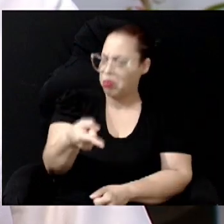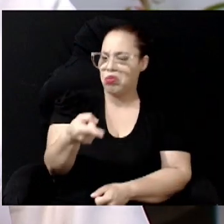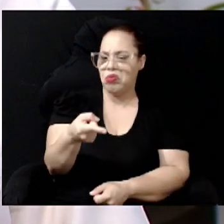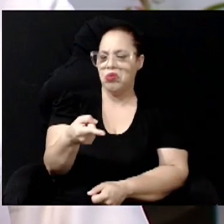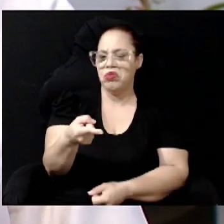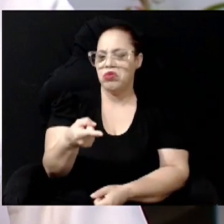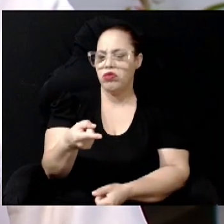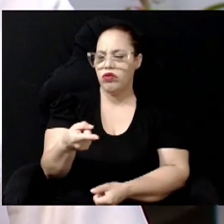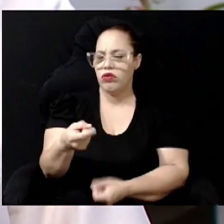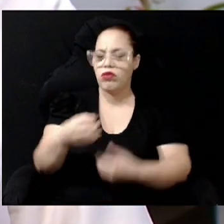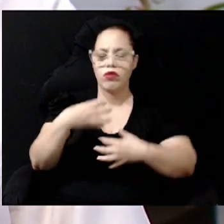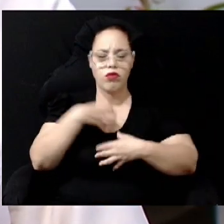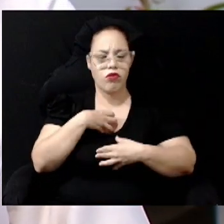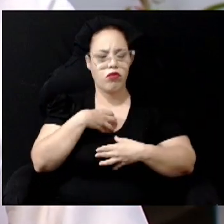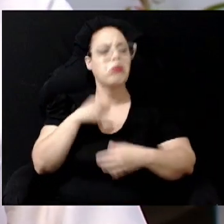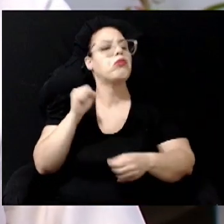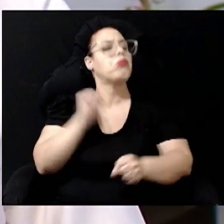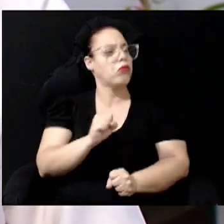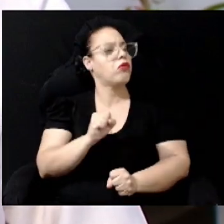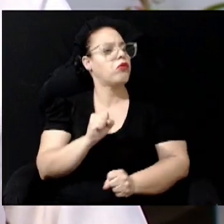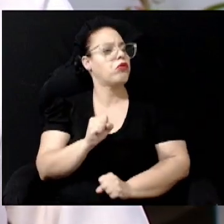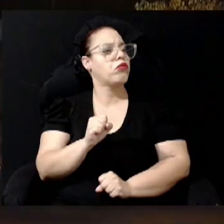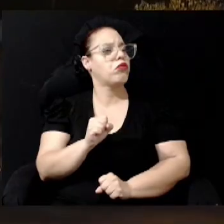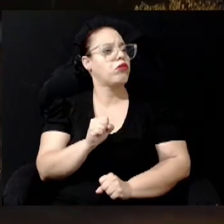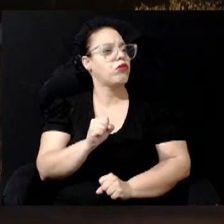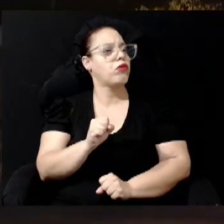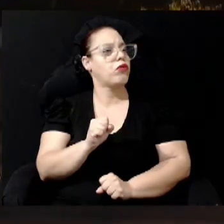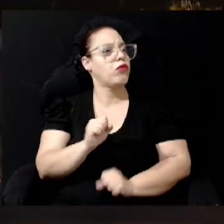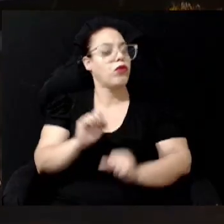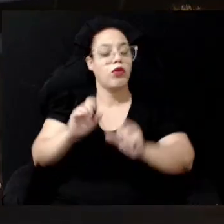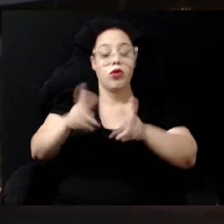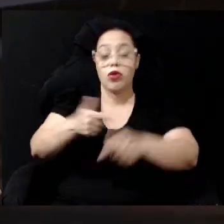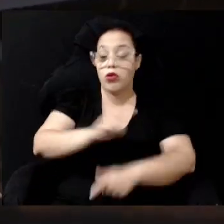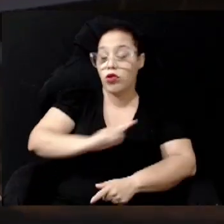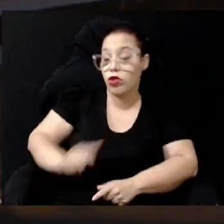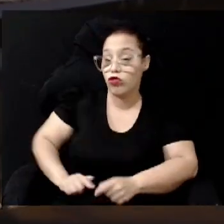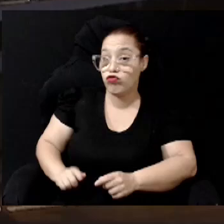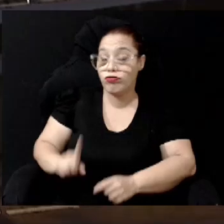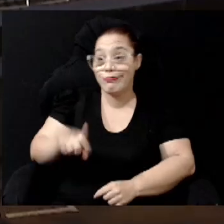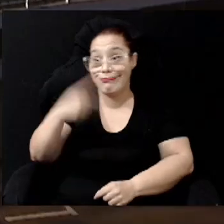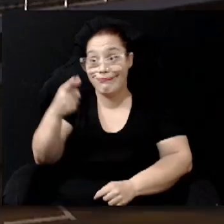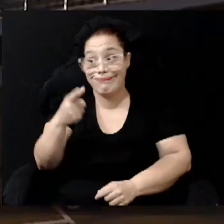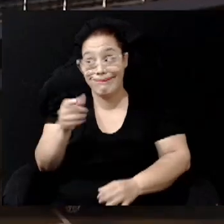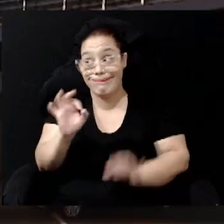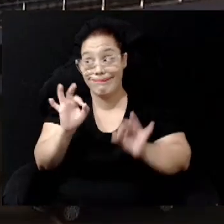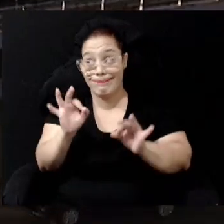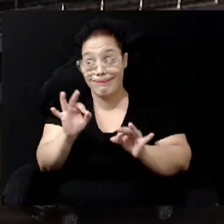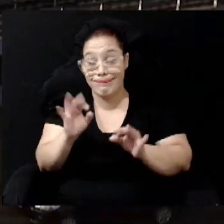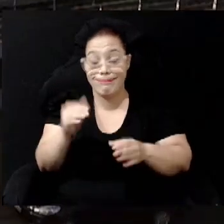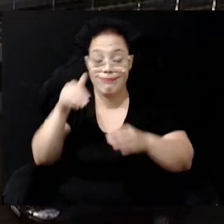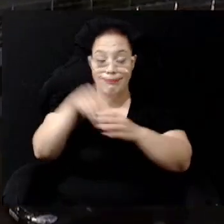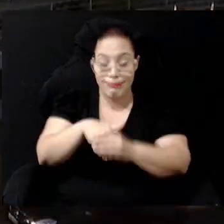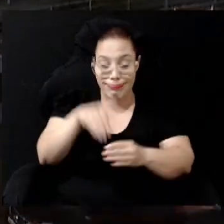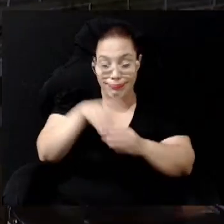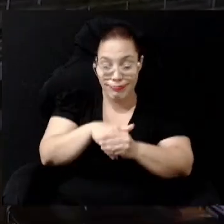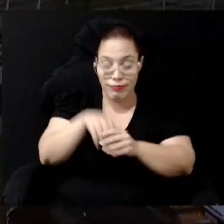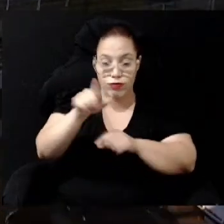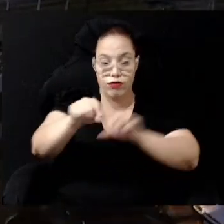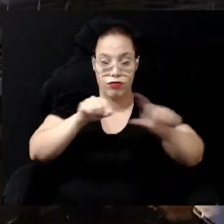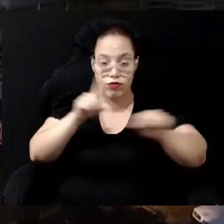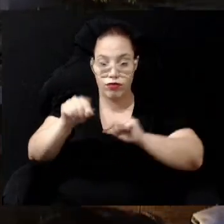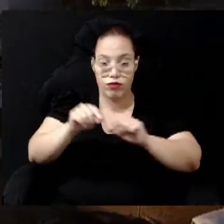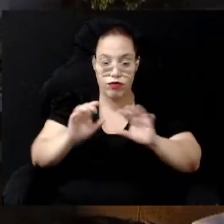de dever que deve caber a todo gestor público. A próxima etapa é a votação para a escolha dos premiados, que